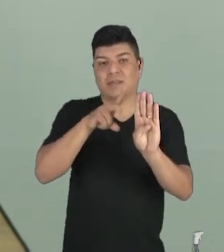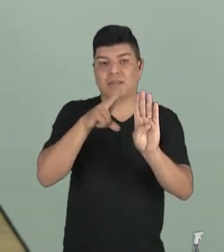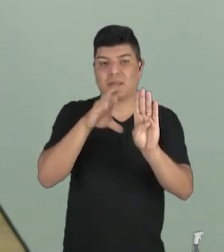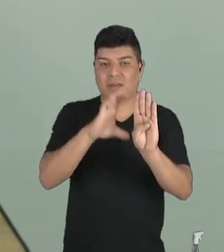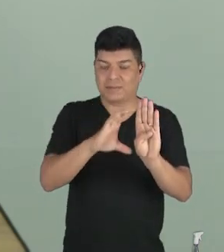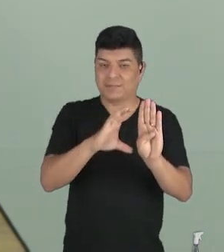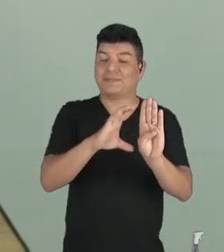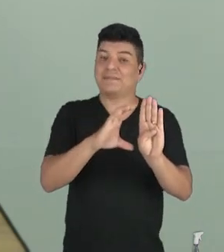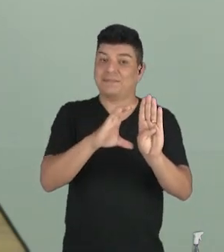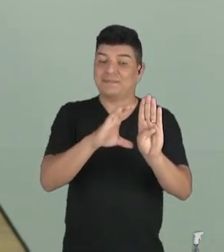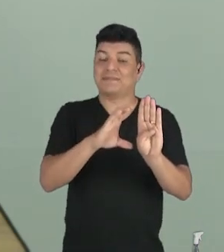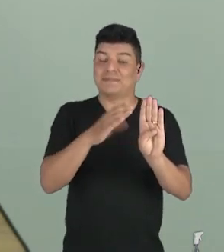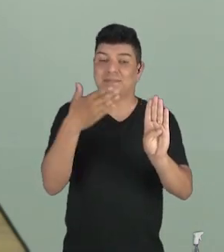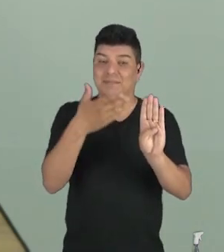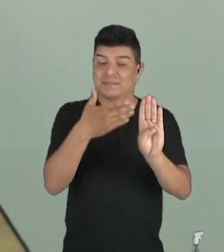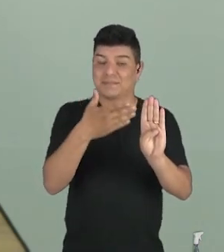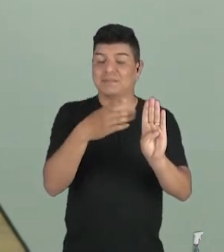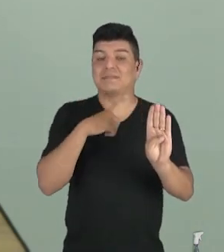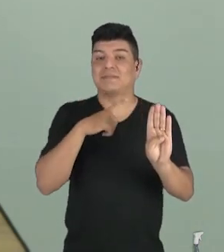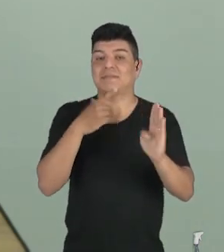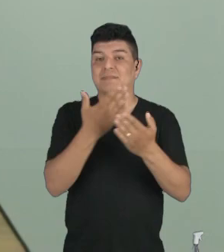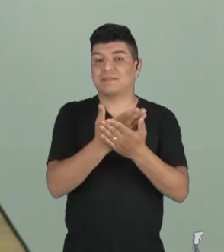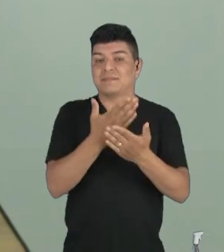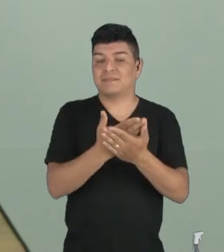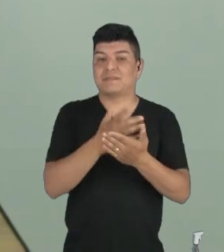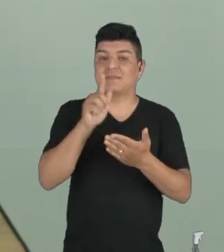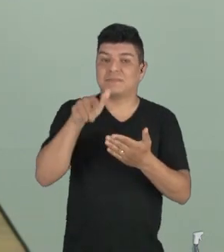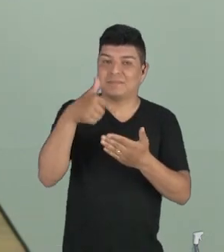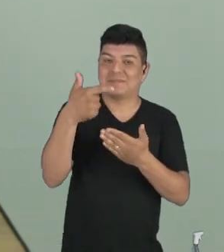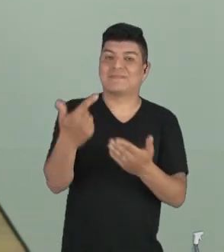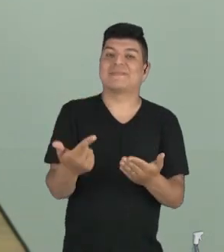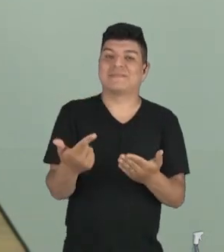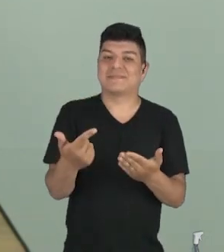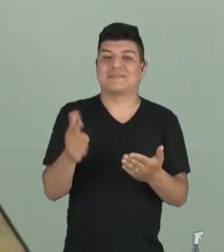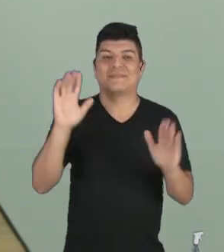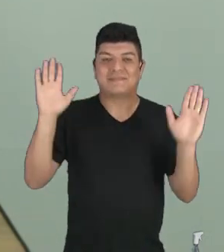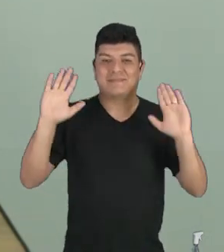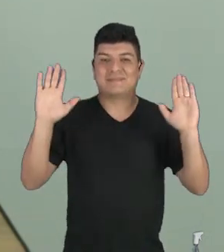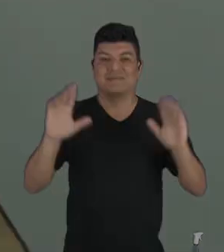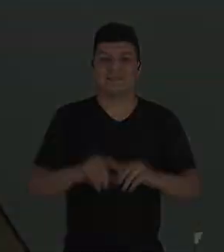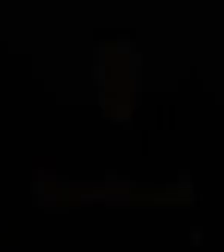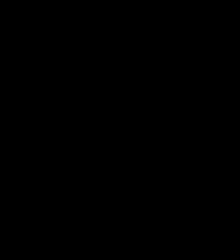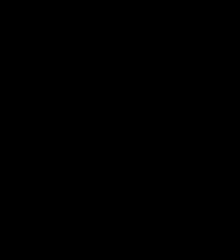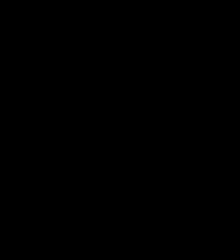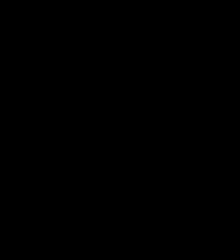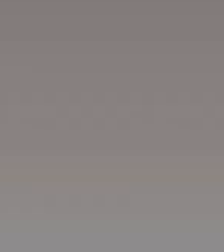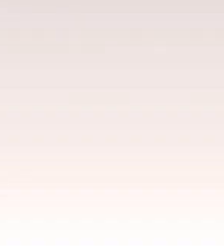plataforma Edu, que nela você tem acesso a essas aulas e outras. Até mais!